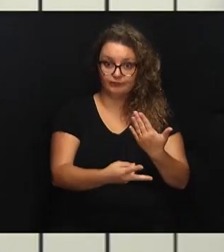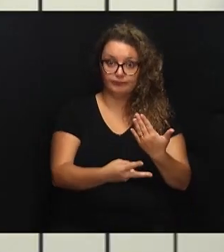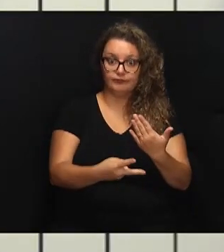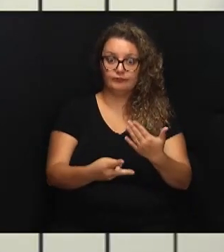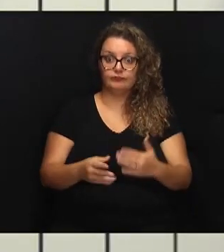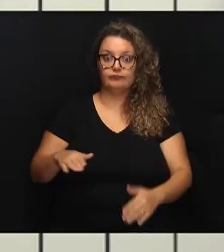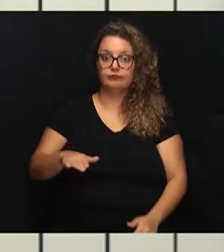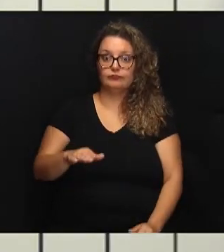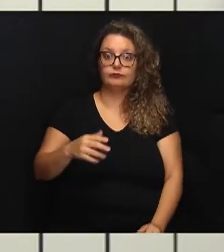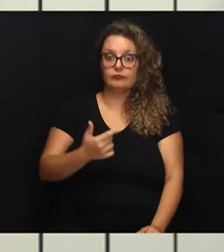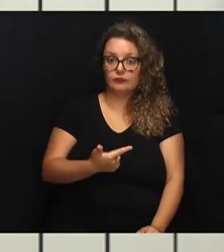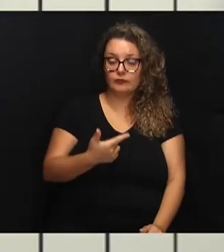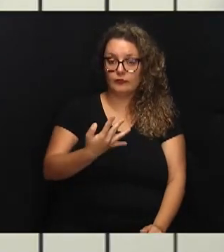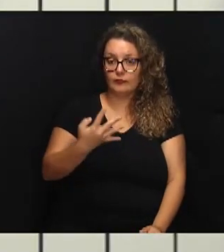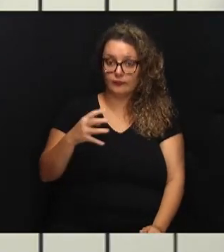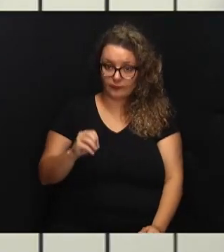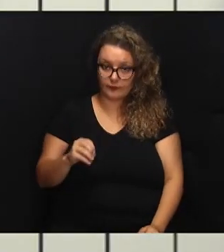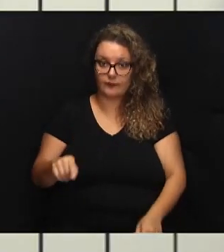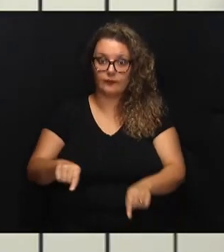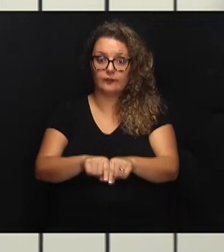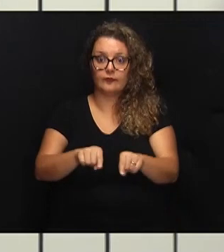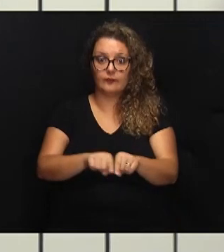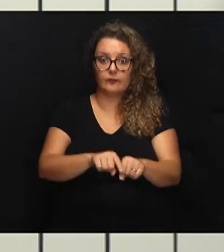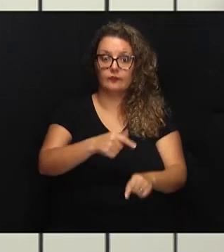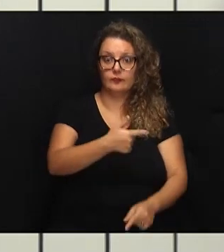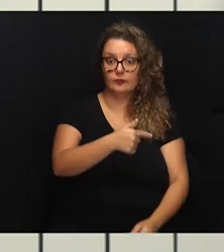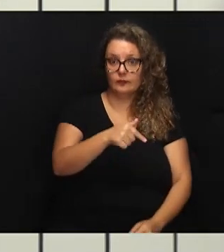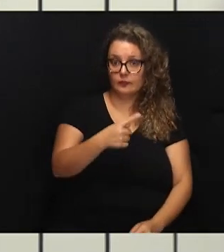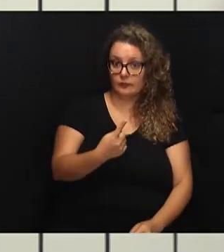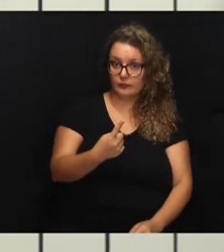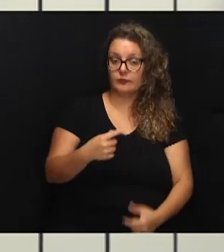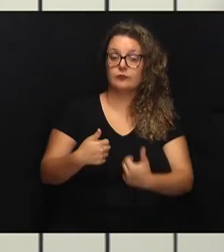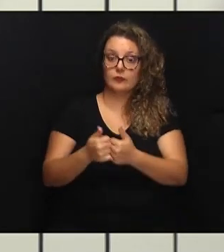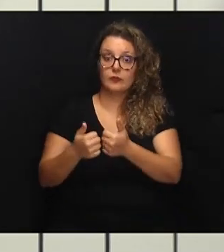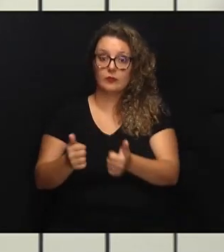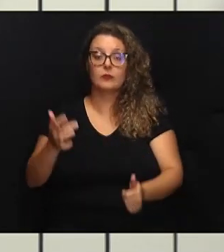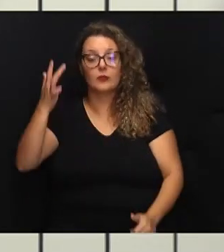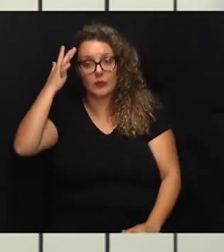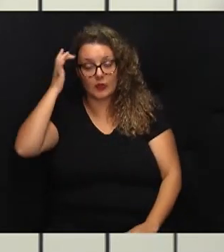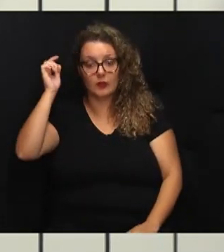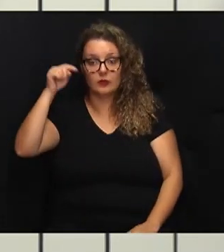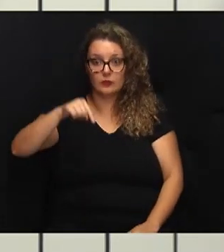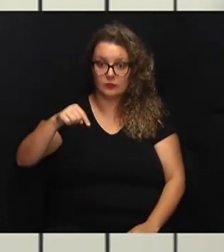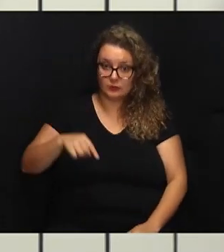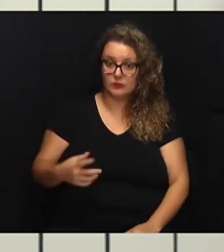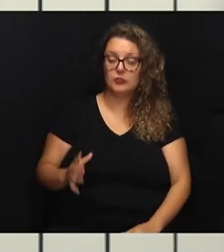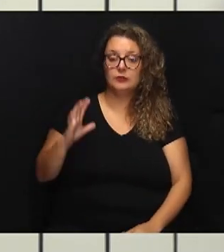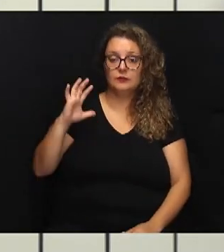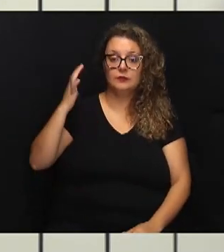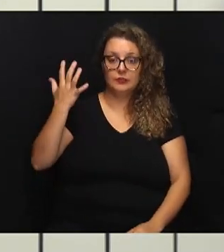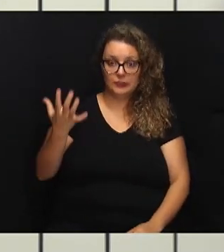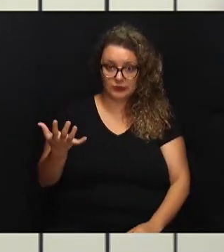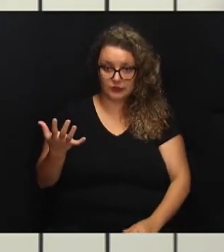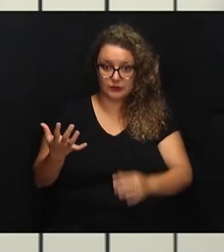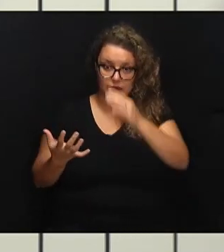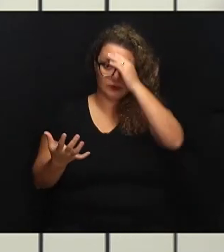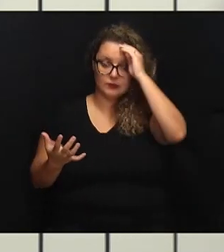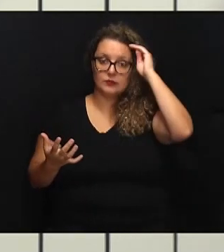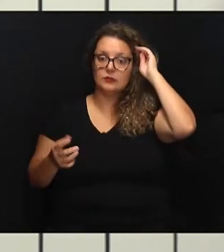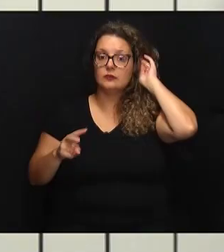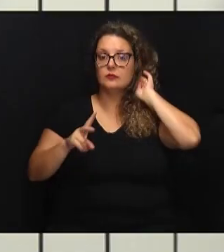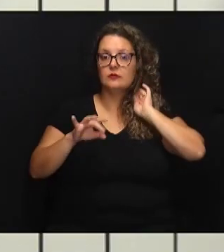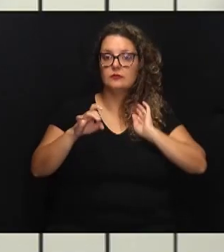linhas 240 e 271 também. E amanhã, essa que vai acontecer na